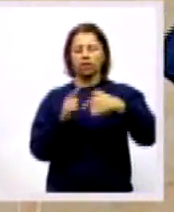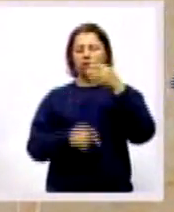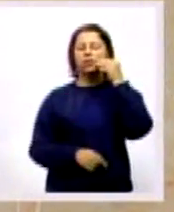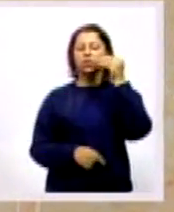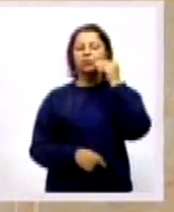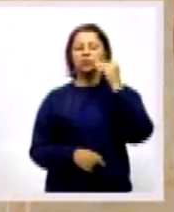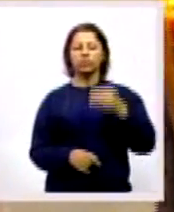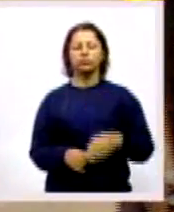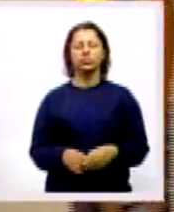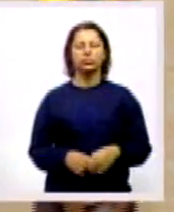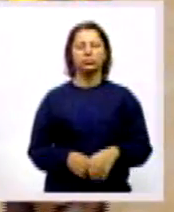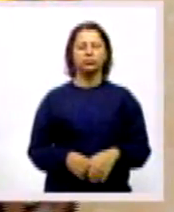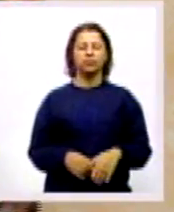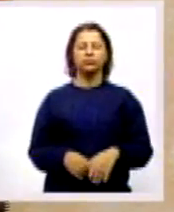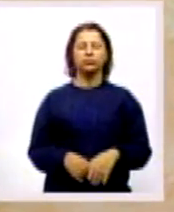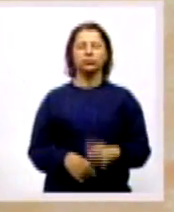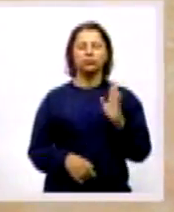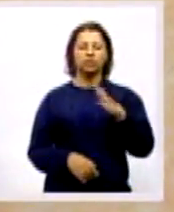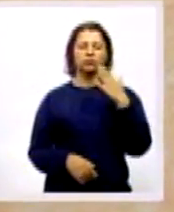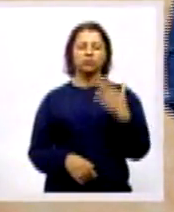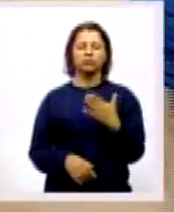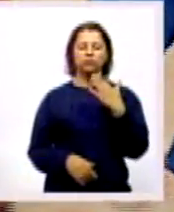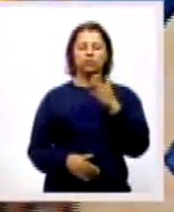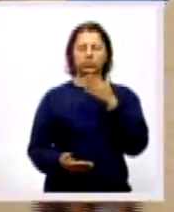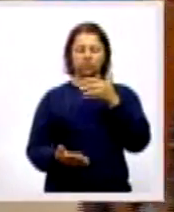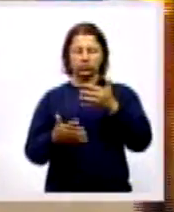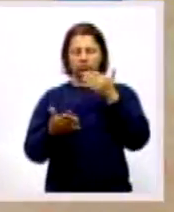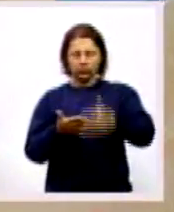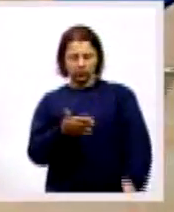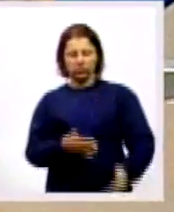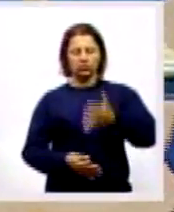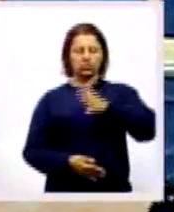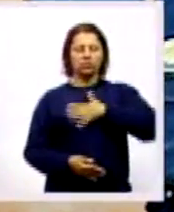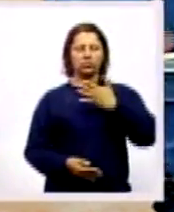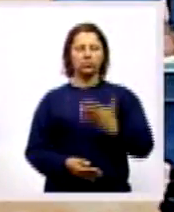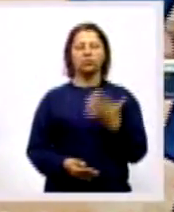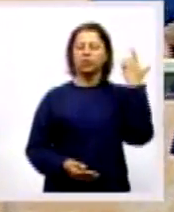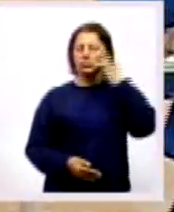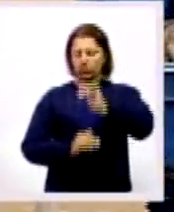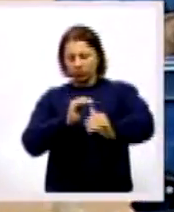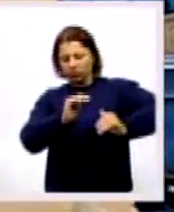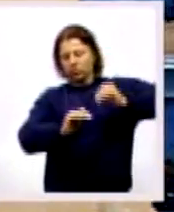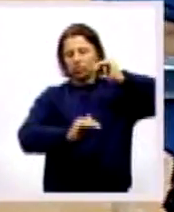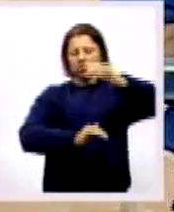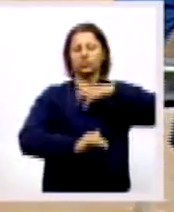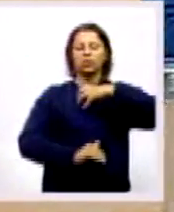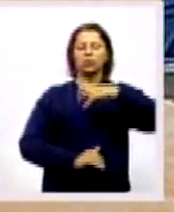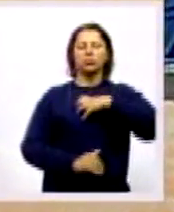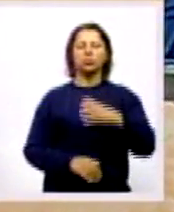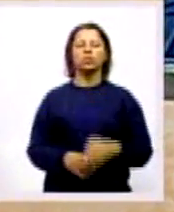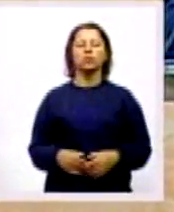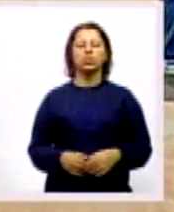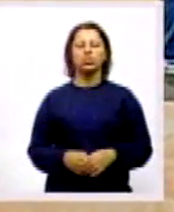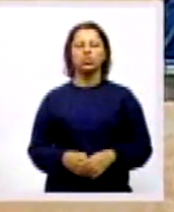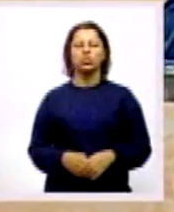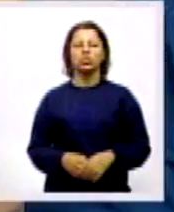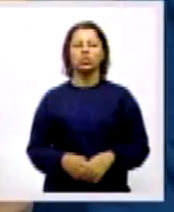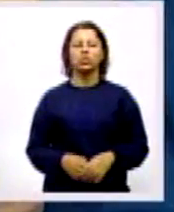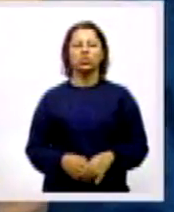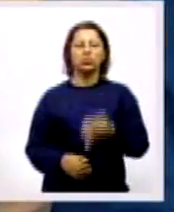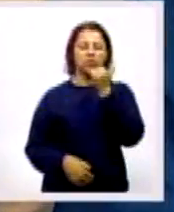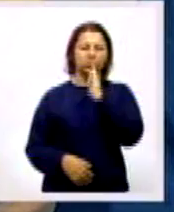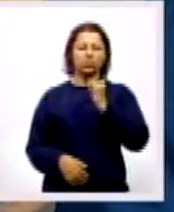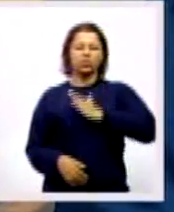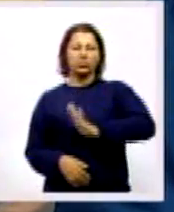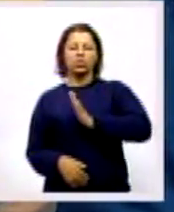experimentou. Aí você venceu a visão preconceituosa, venceu esse jeito sem sabor de ver a vida. Eu não vou lá não, não